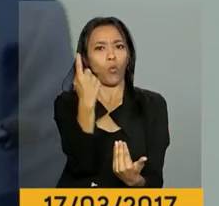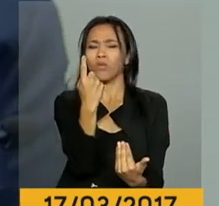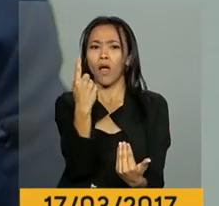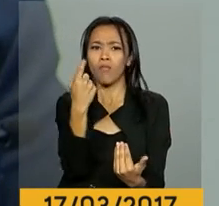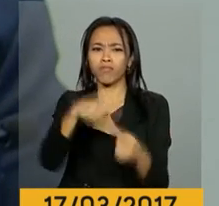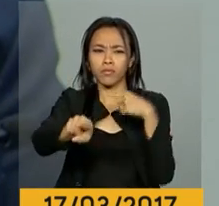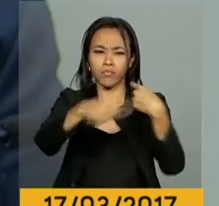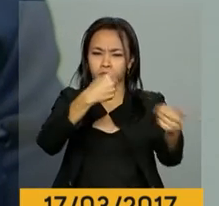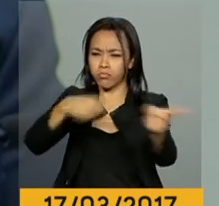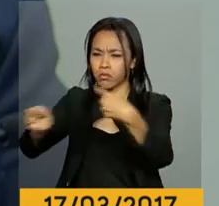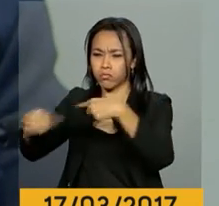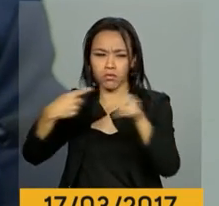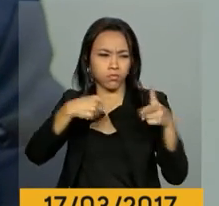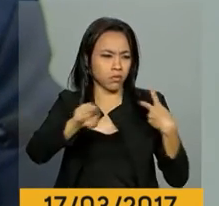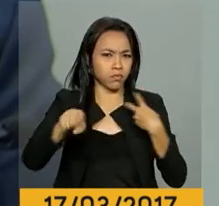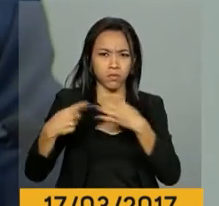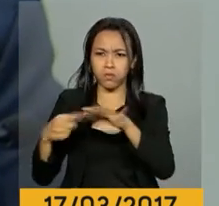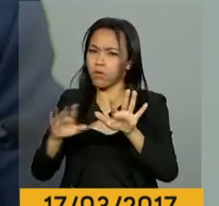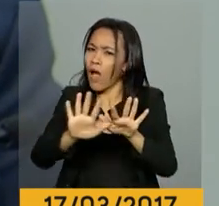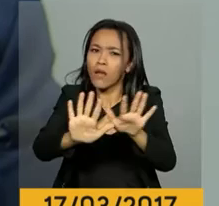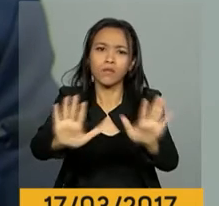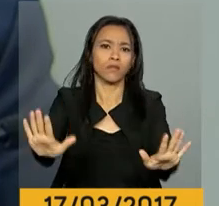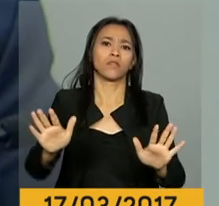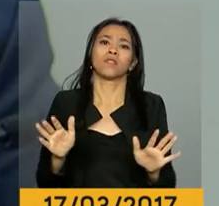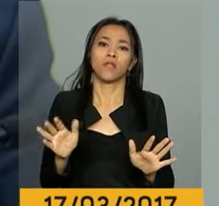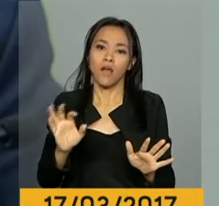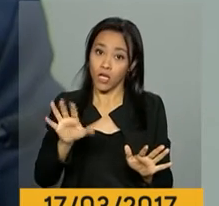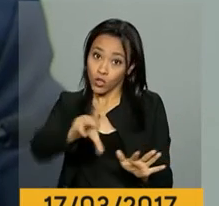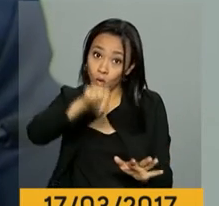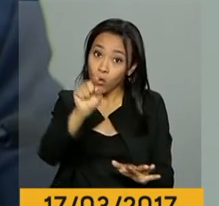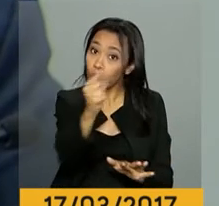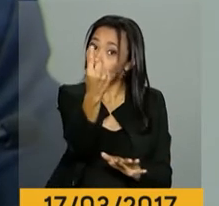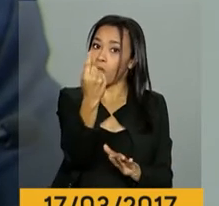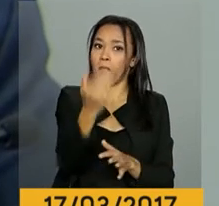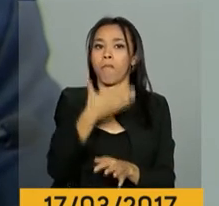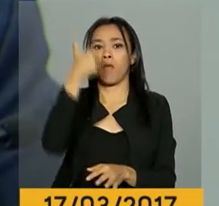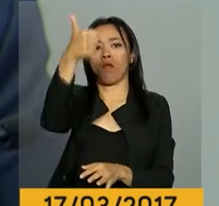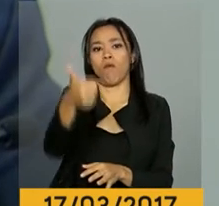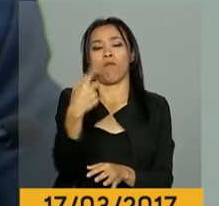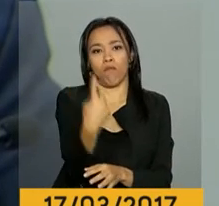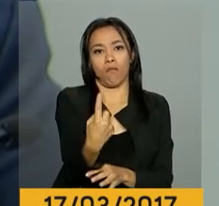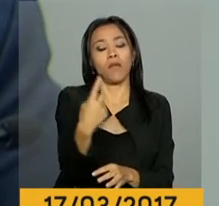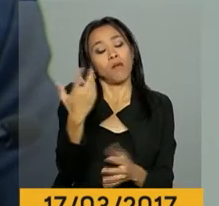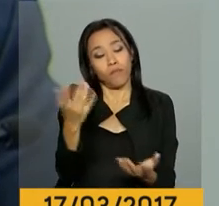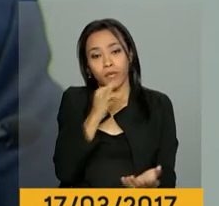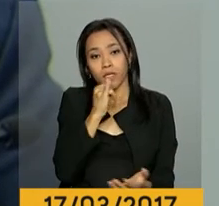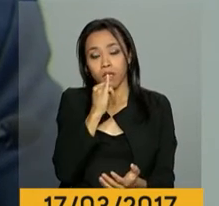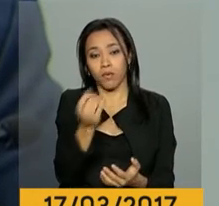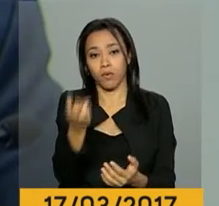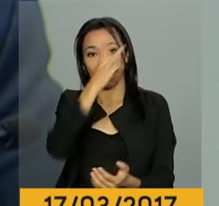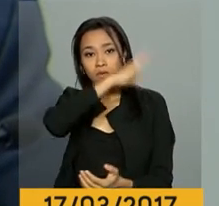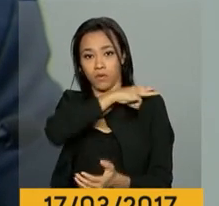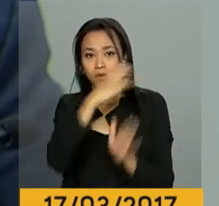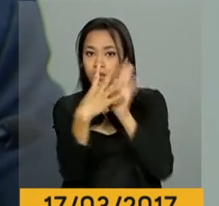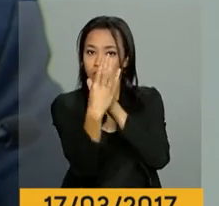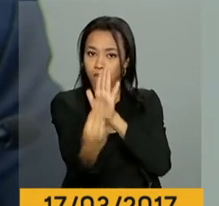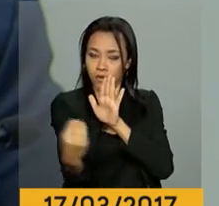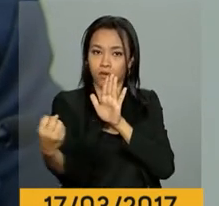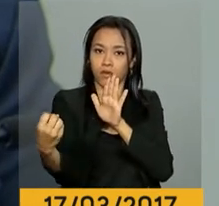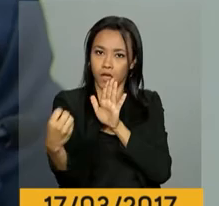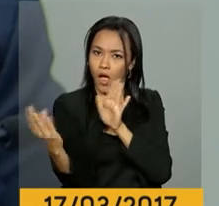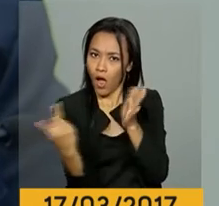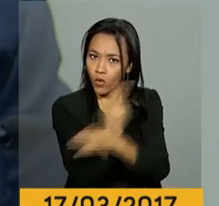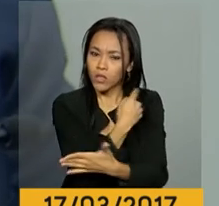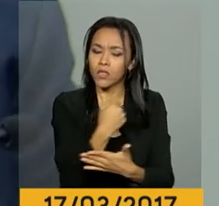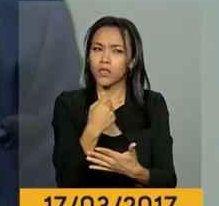né? Agora, há sempre um que é melhor e que deve prevalecer. E, no particular, no caso do ensino médio, o que aconteceu foi exatamente isso.